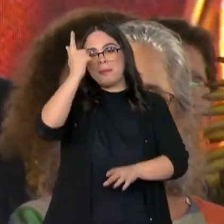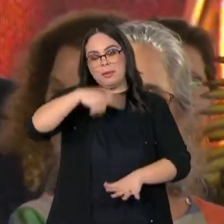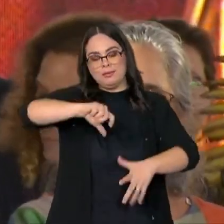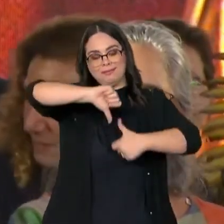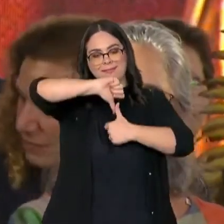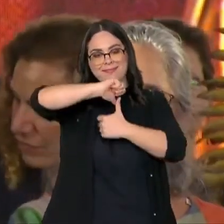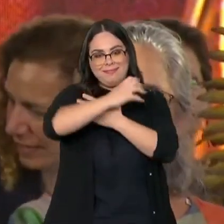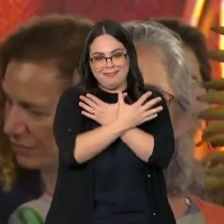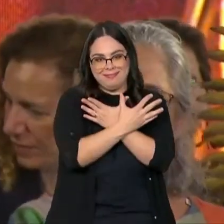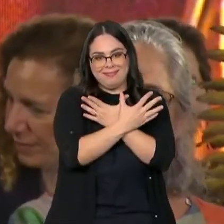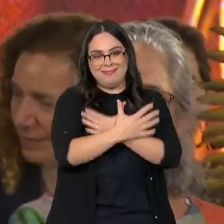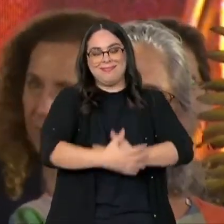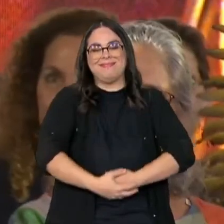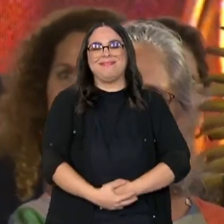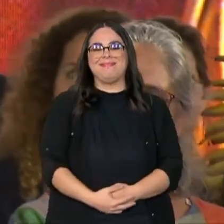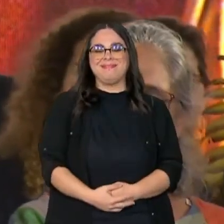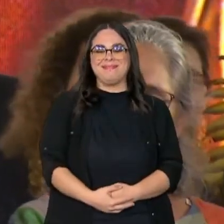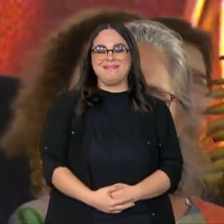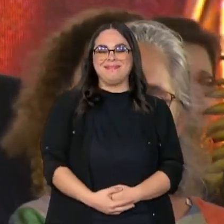tupinambás.